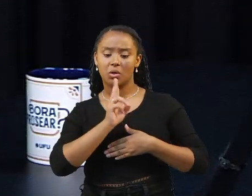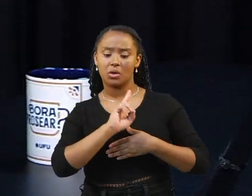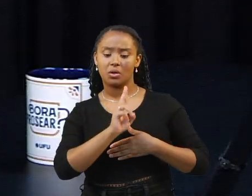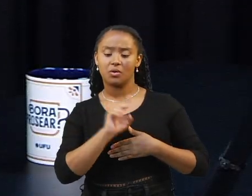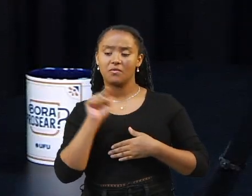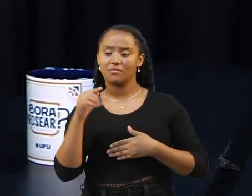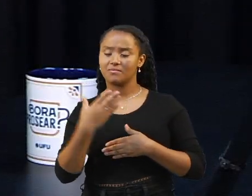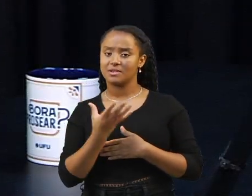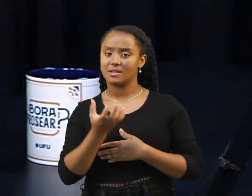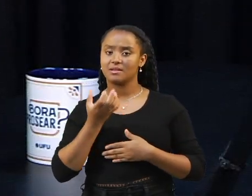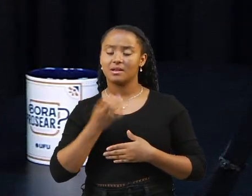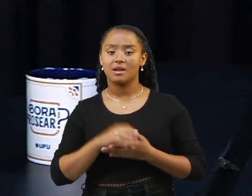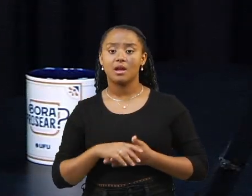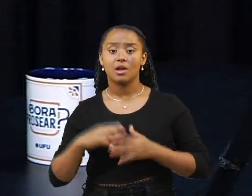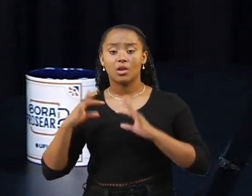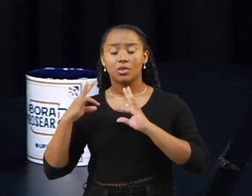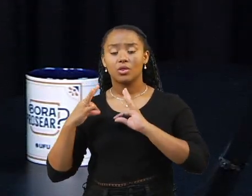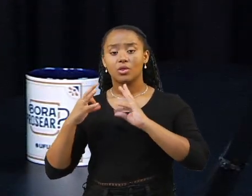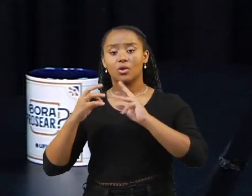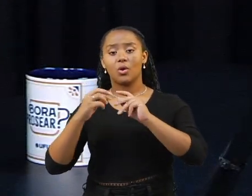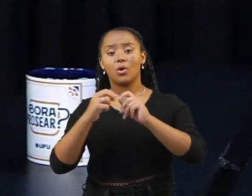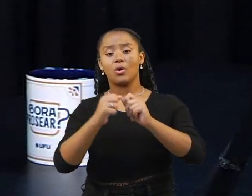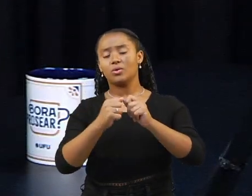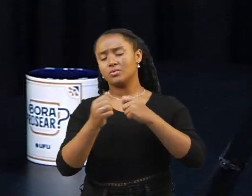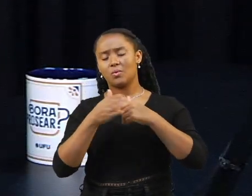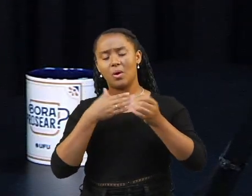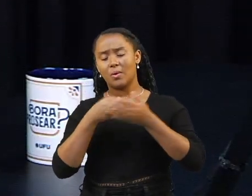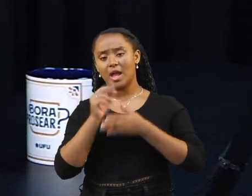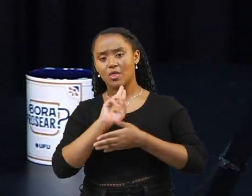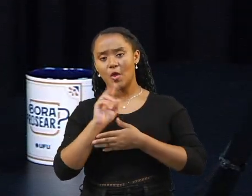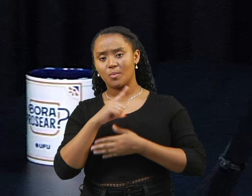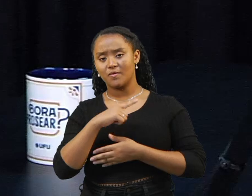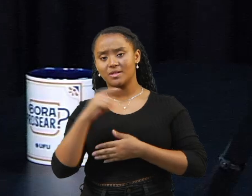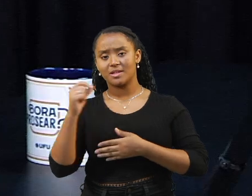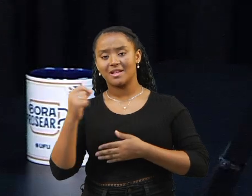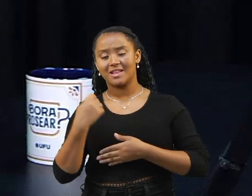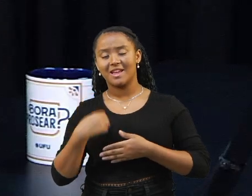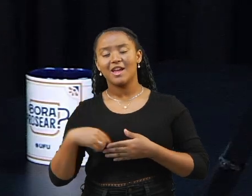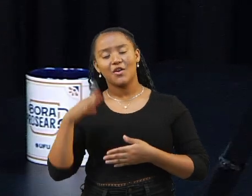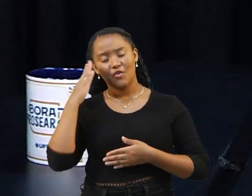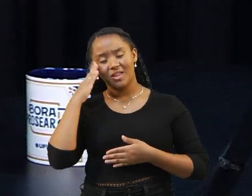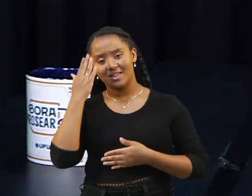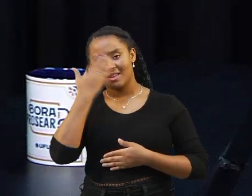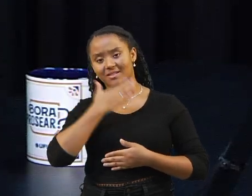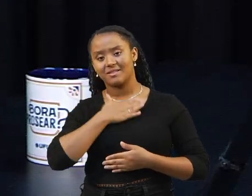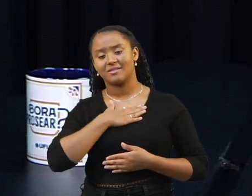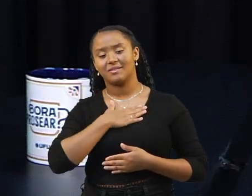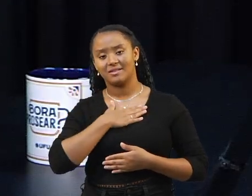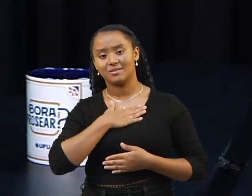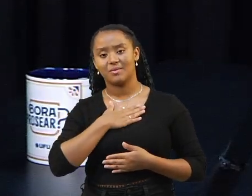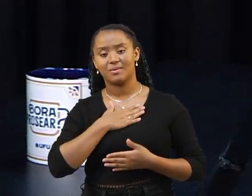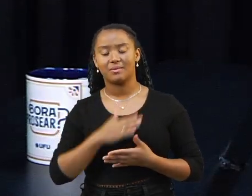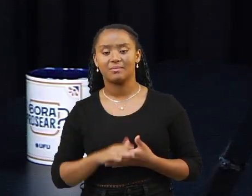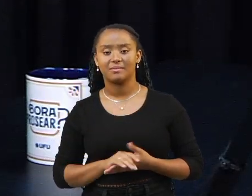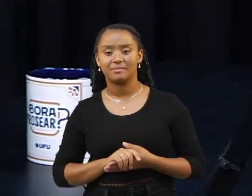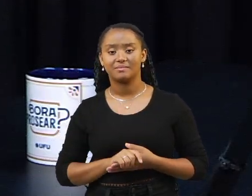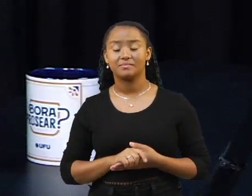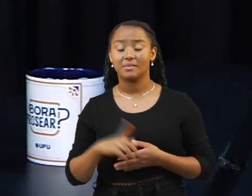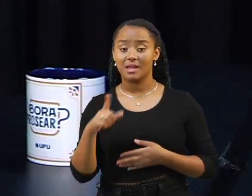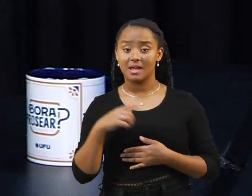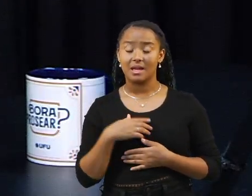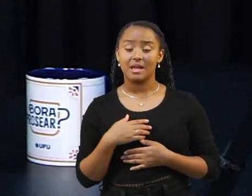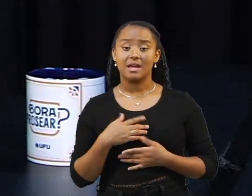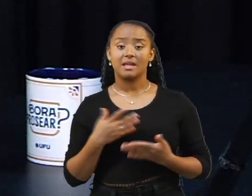quantos nomes desejar. Todos eles chegaram até mim, mesmo sendo